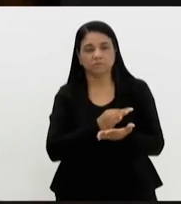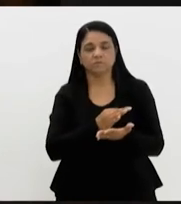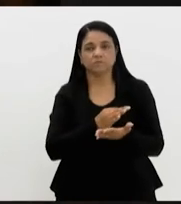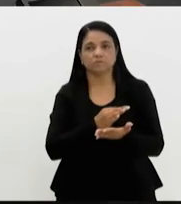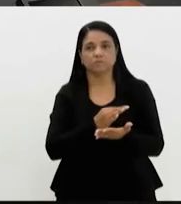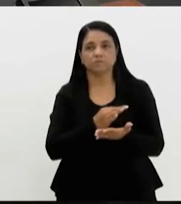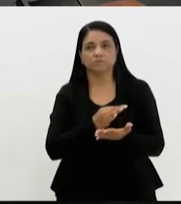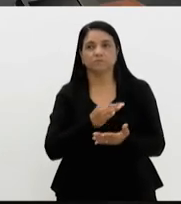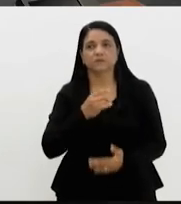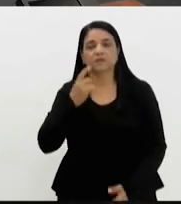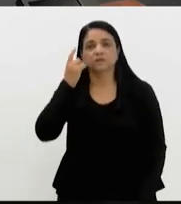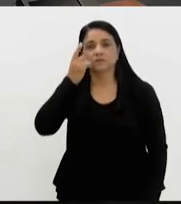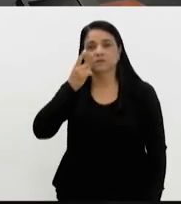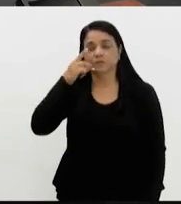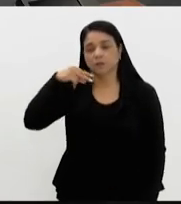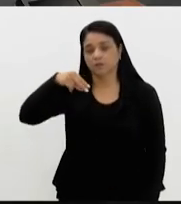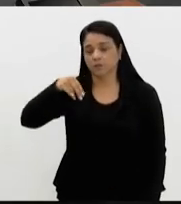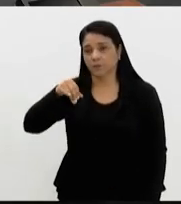Carlos Mink.